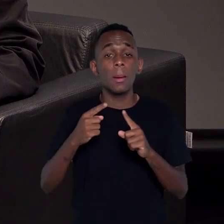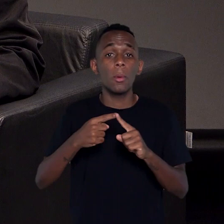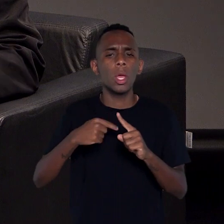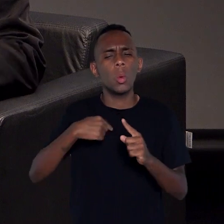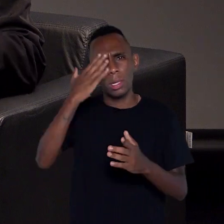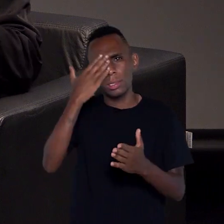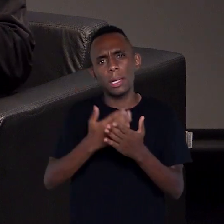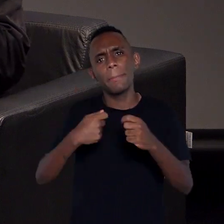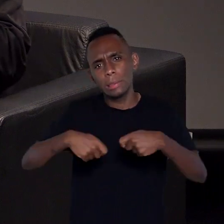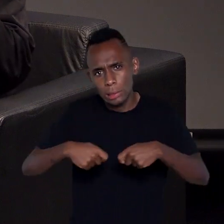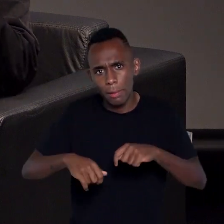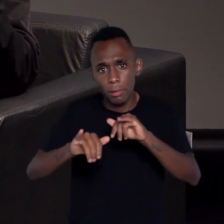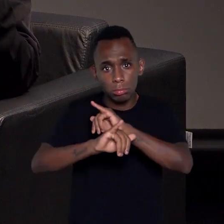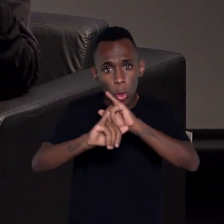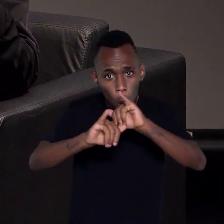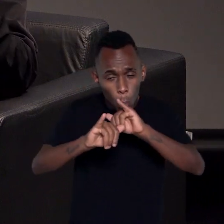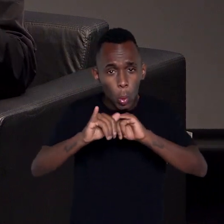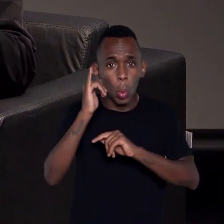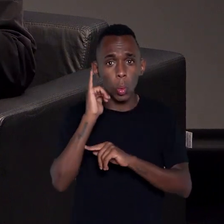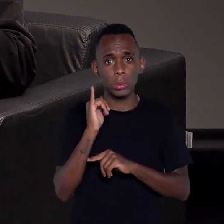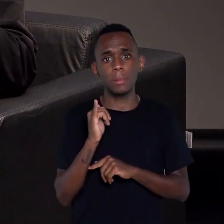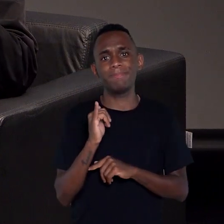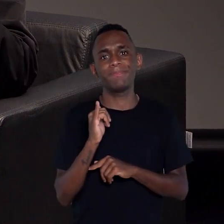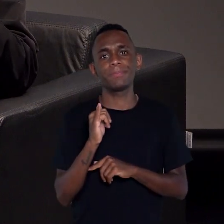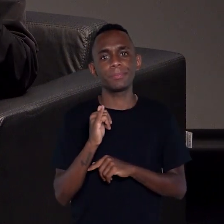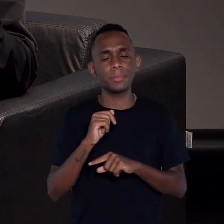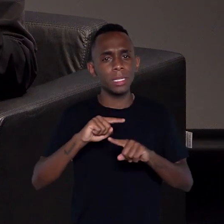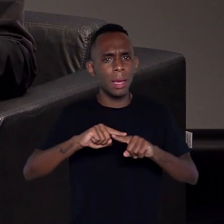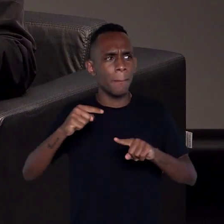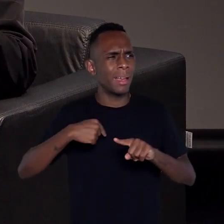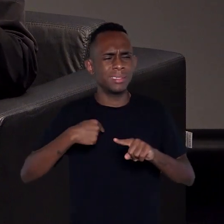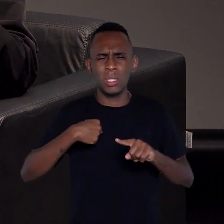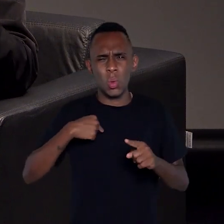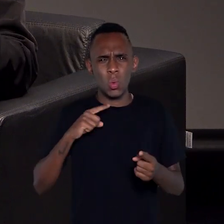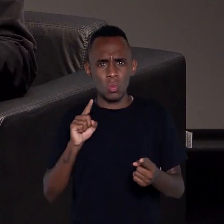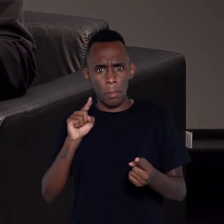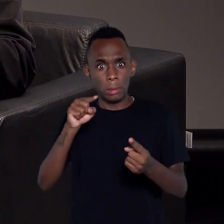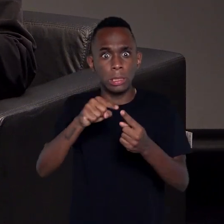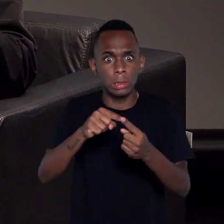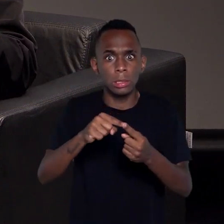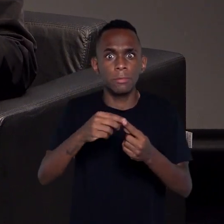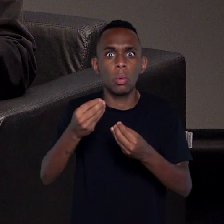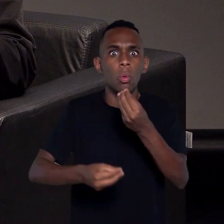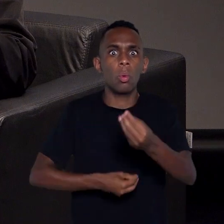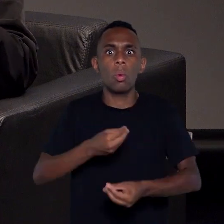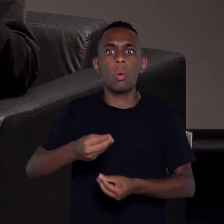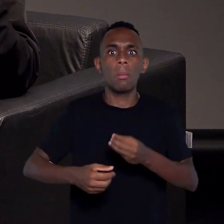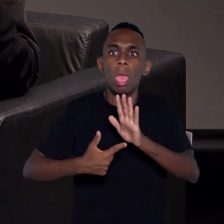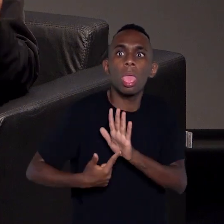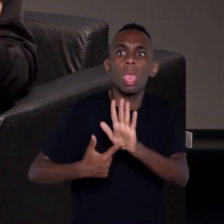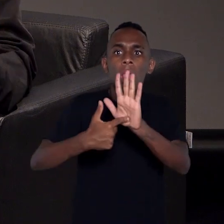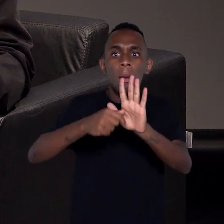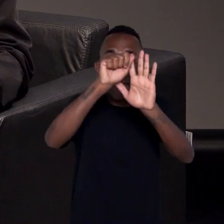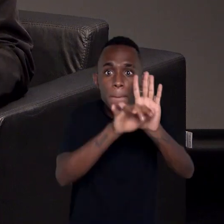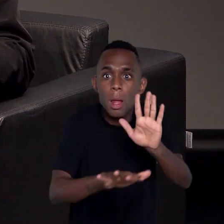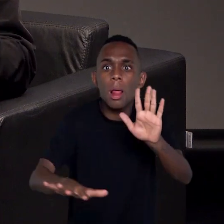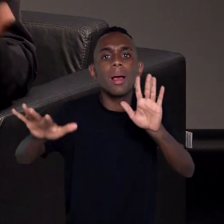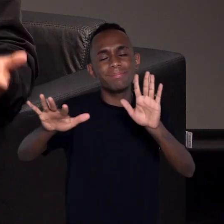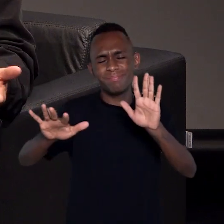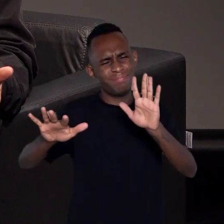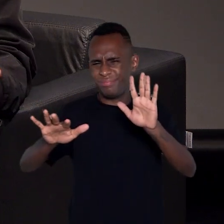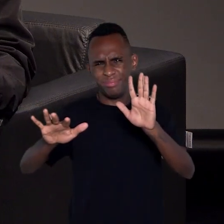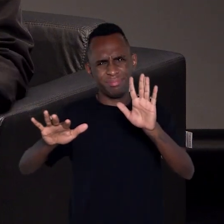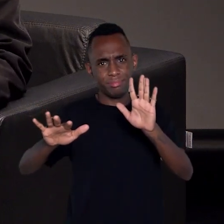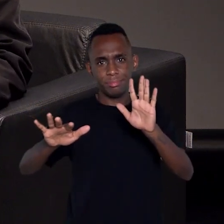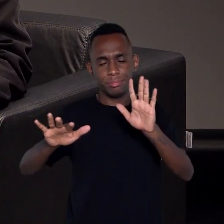ser contada, mas eu não pensava na dimensão que tudo isso tomaria, a